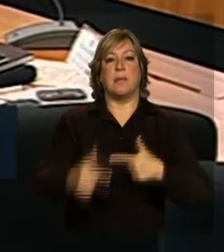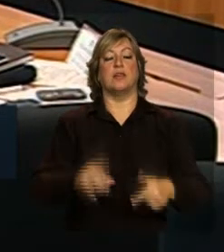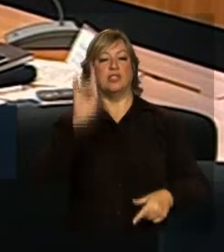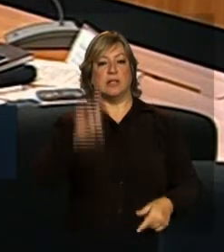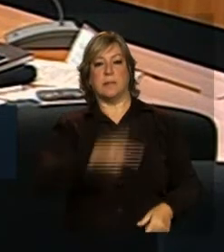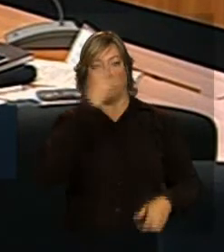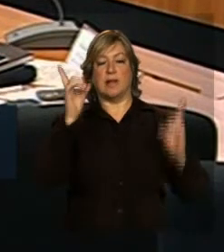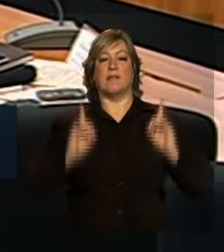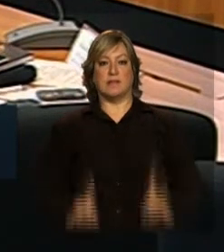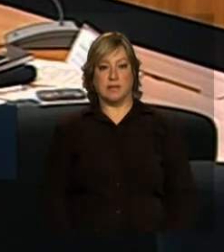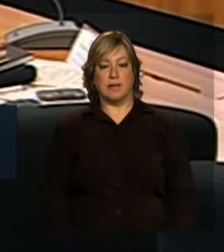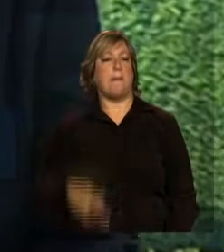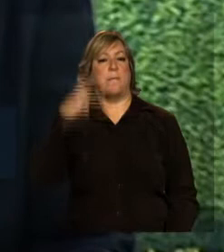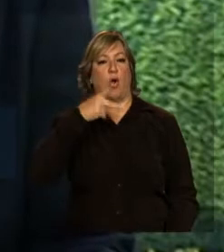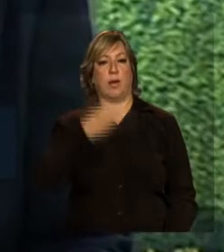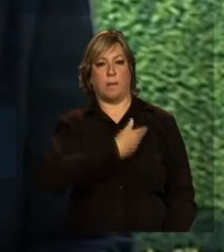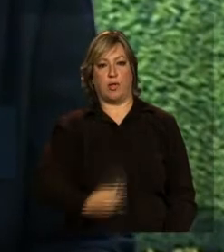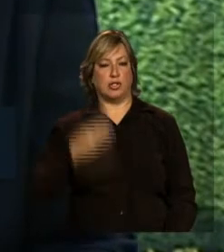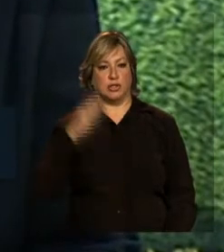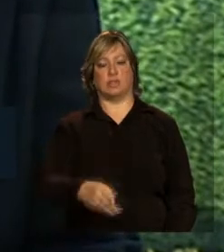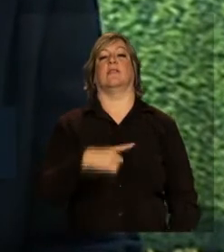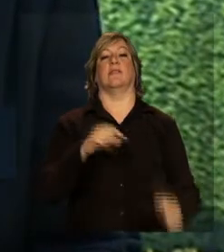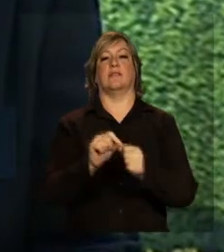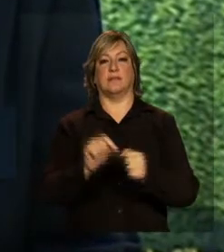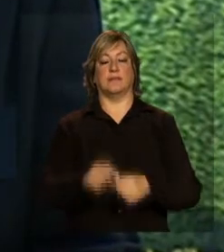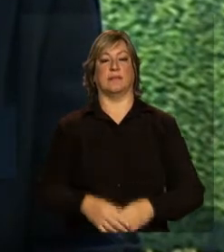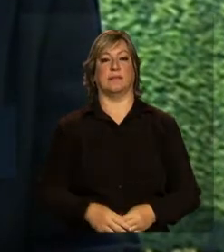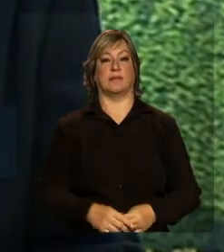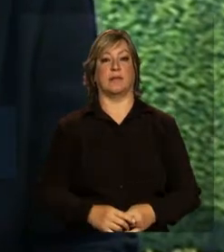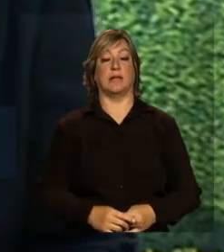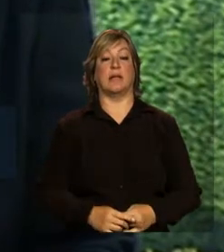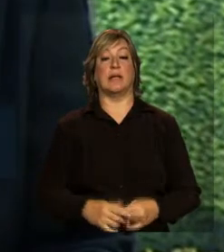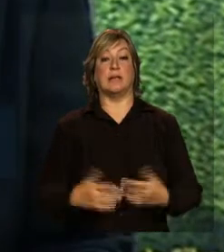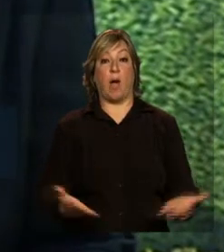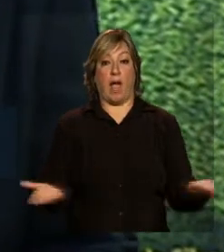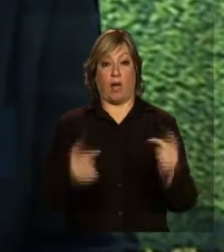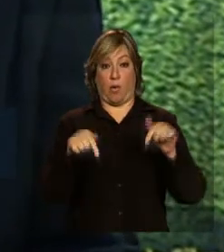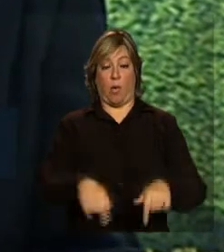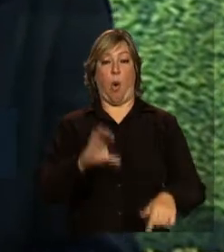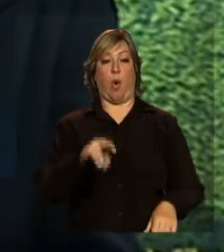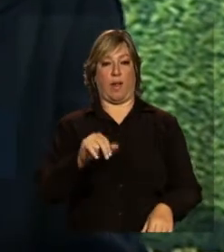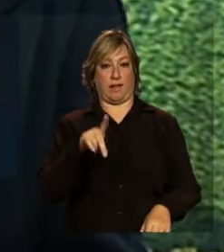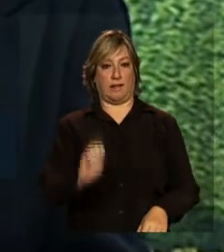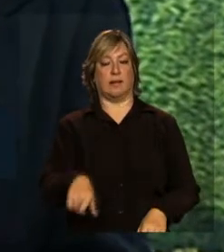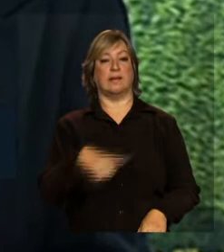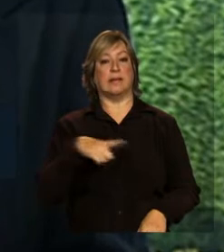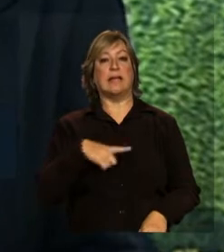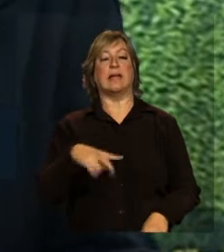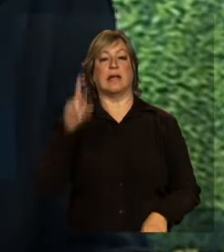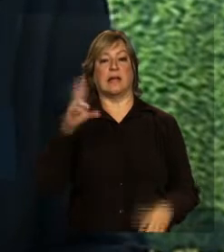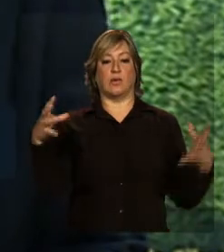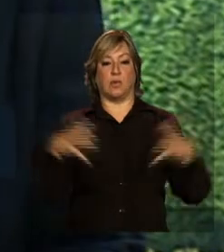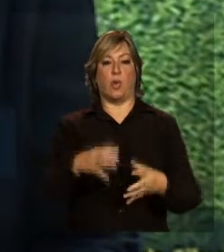em políticas públicas diretas, na execução direta. E aqui hoje no CONAD, além dos representantes